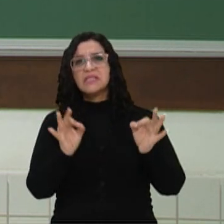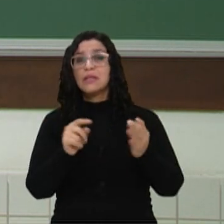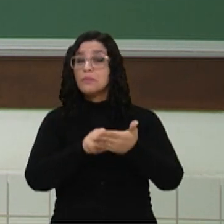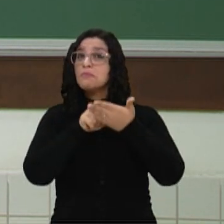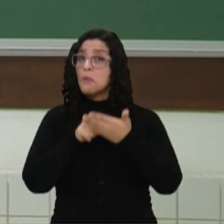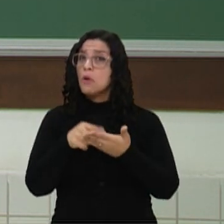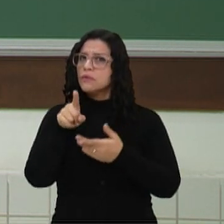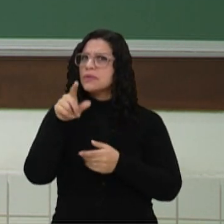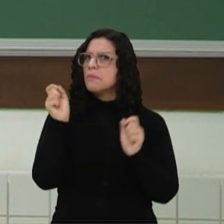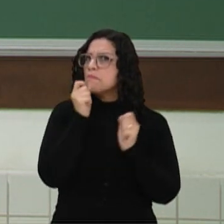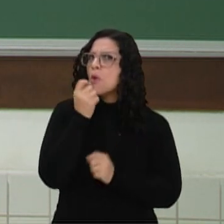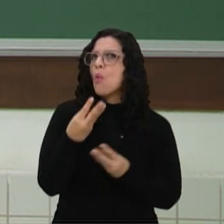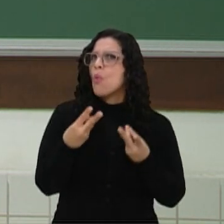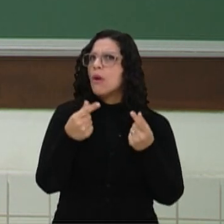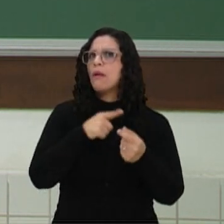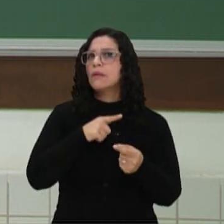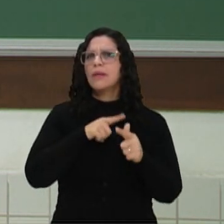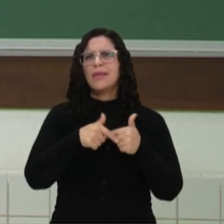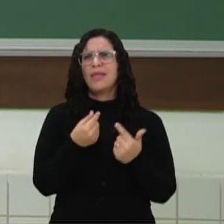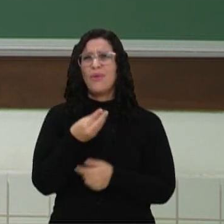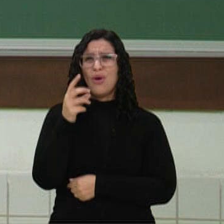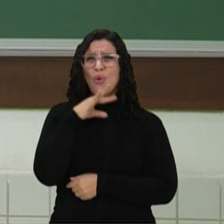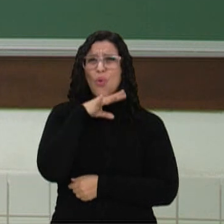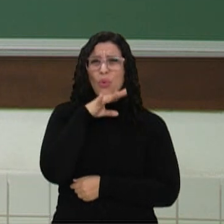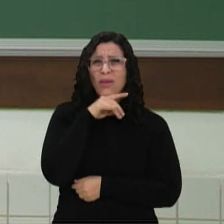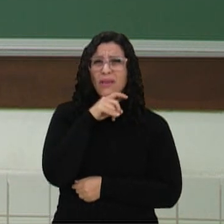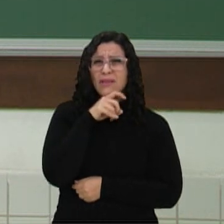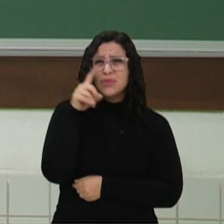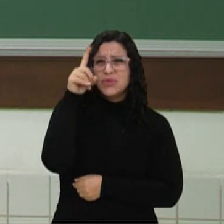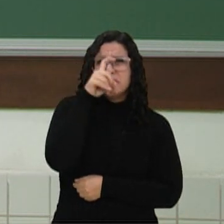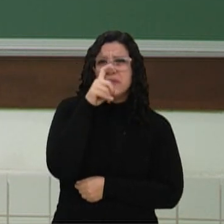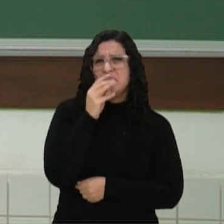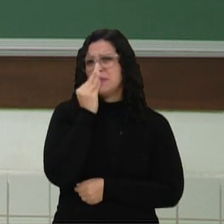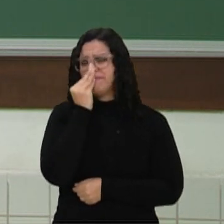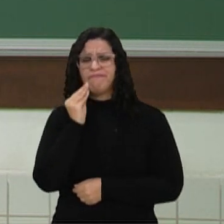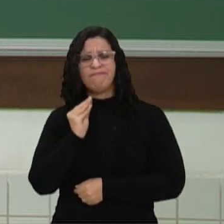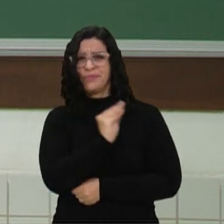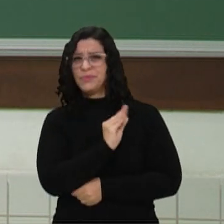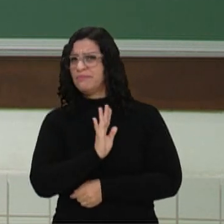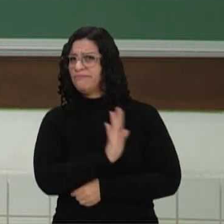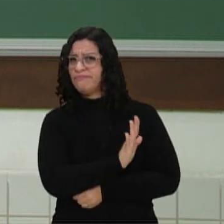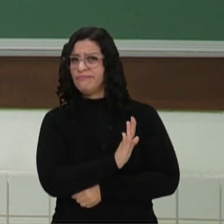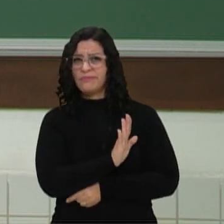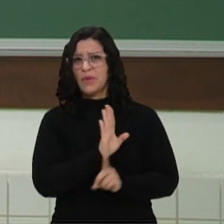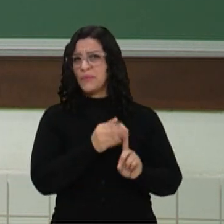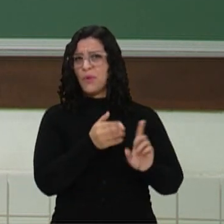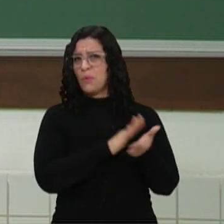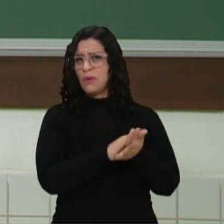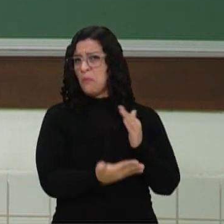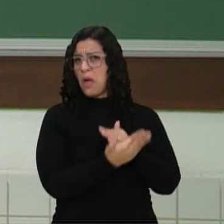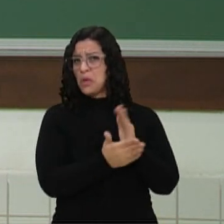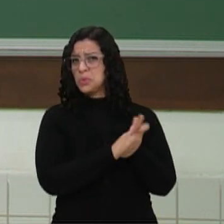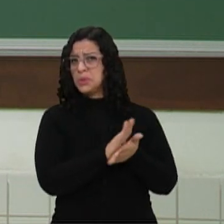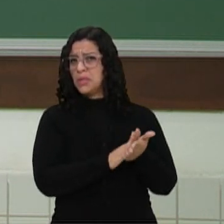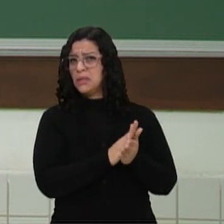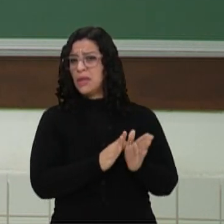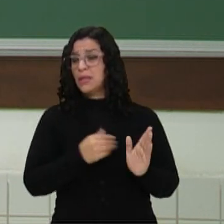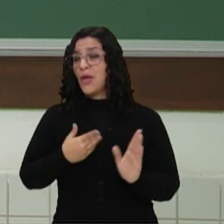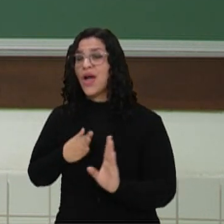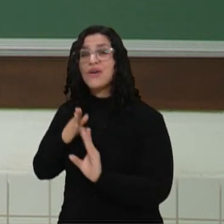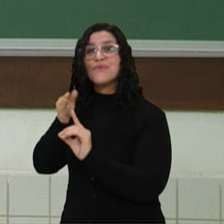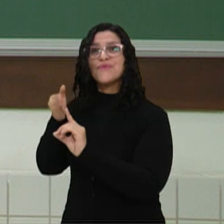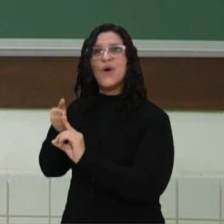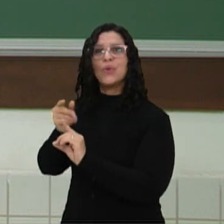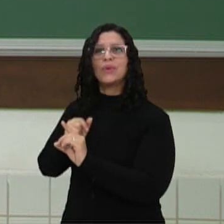tona, enfatize isso e deixe o que é ruim de lado. O que é ruim não nos interessa, não nos ajuda em nada. Só foque em